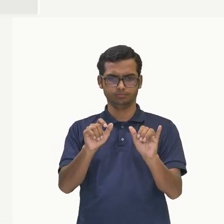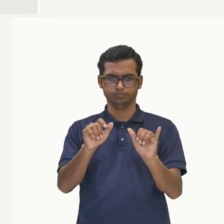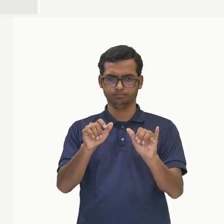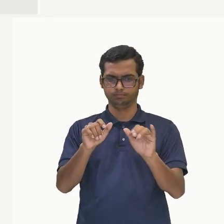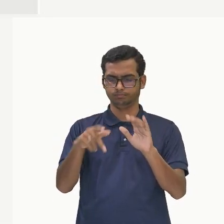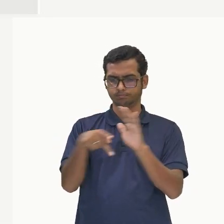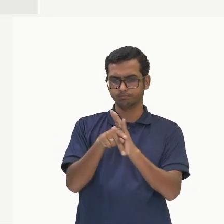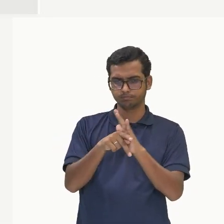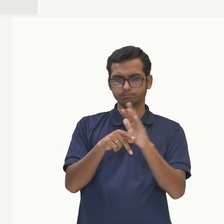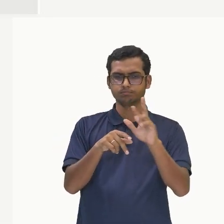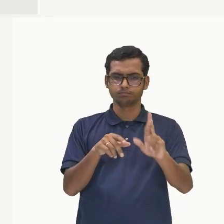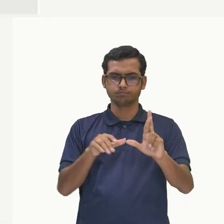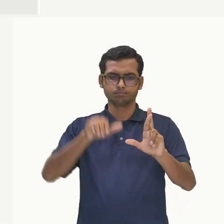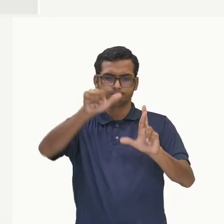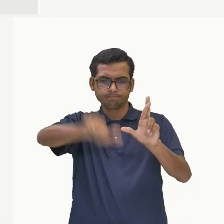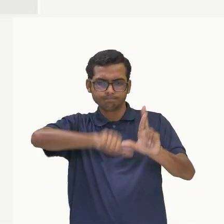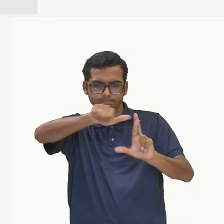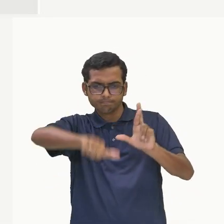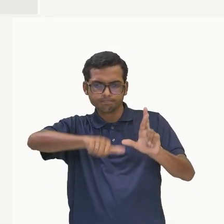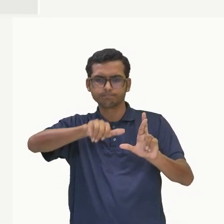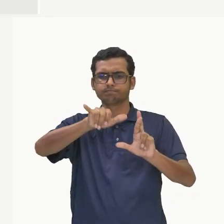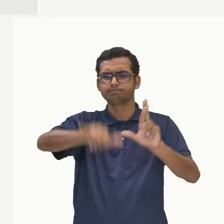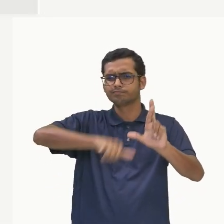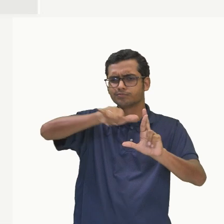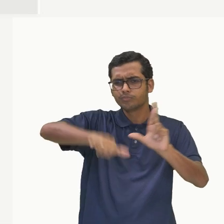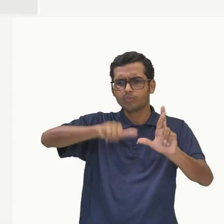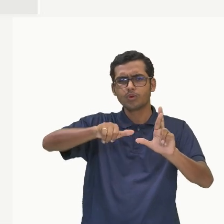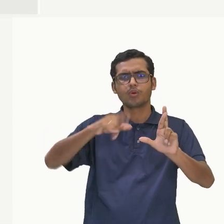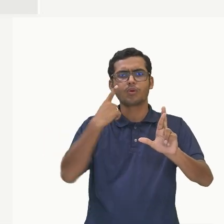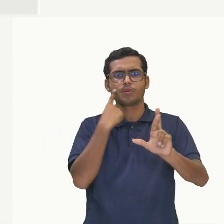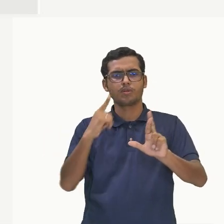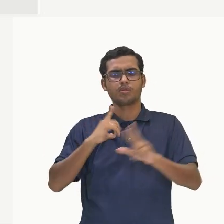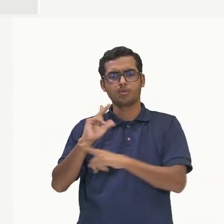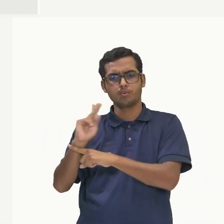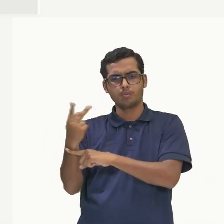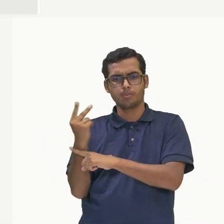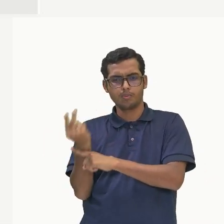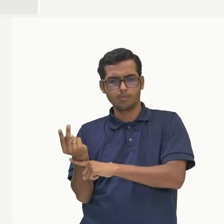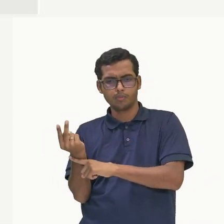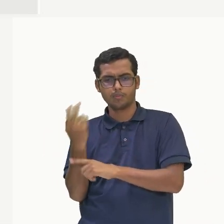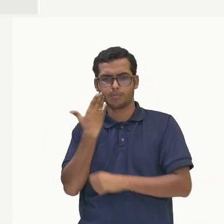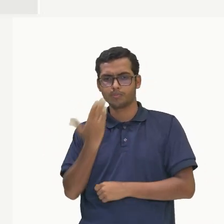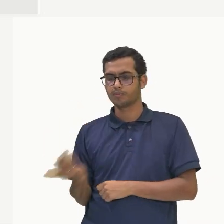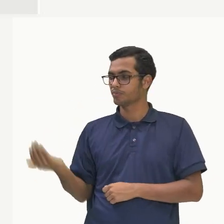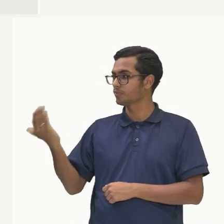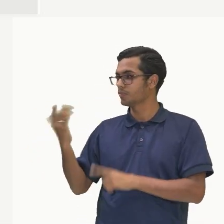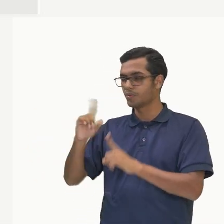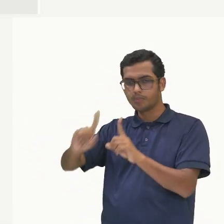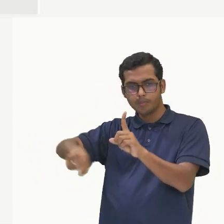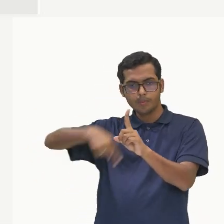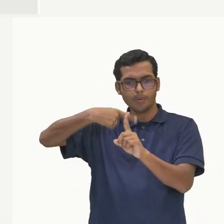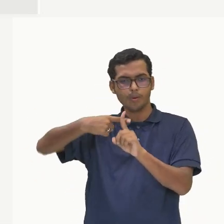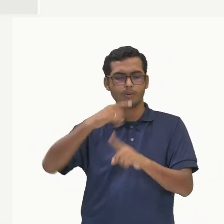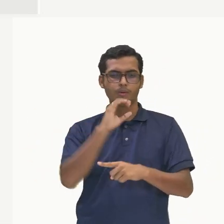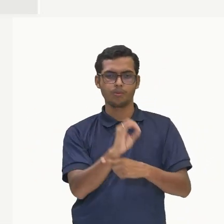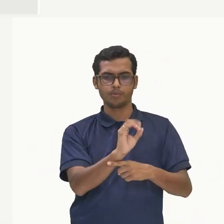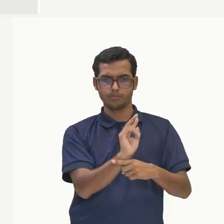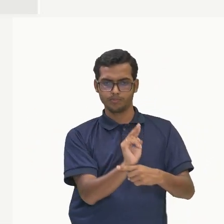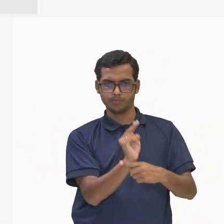Então, lembrem, a reação química aqui vai ser o quê? H2 mais